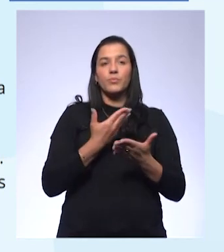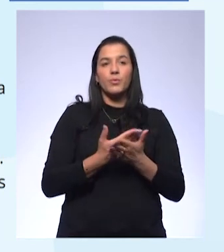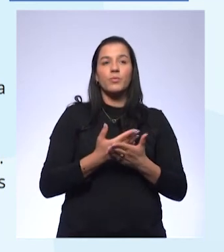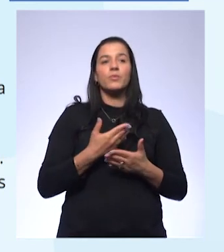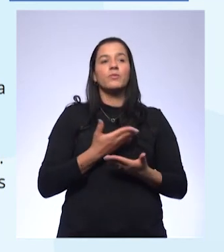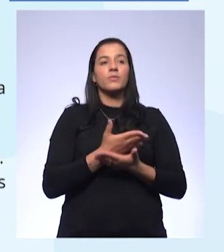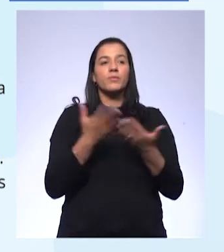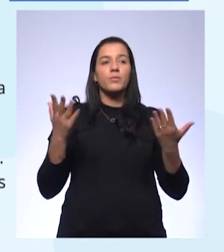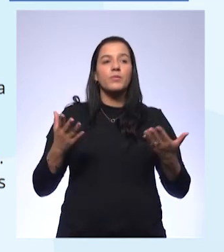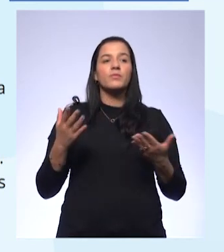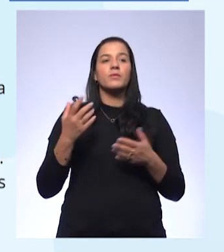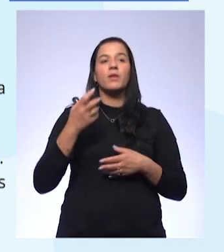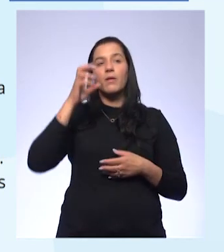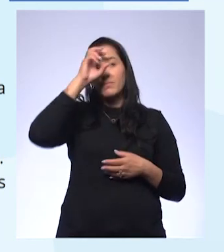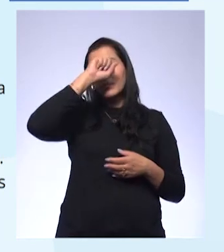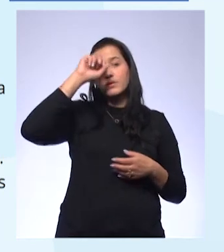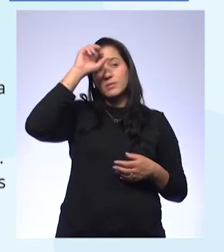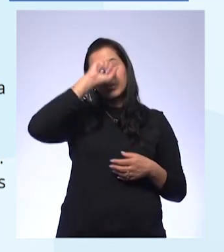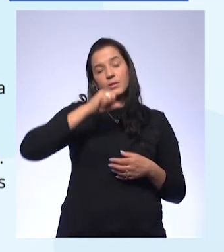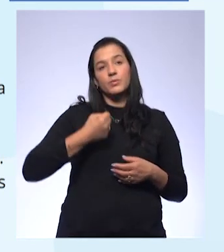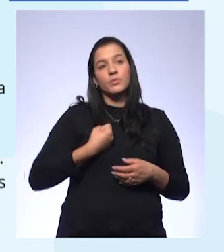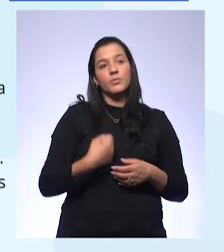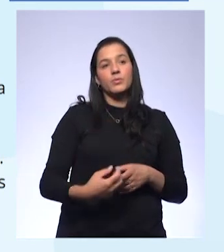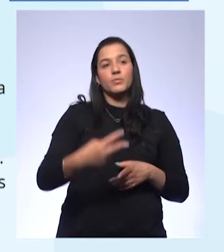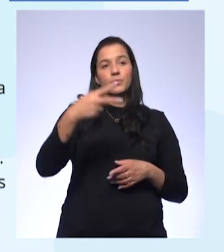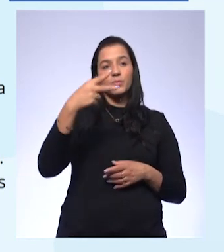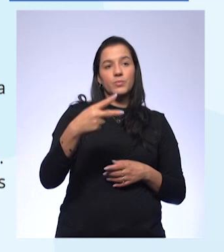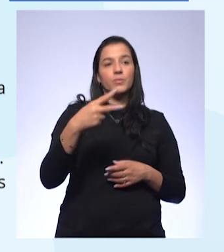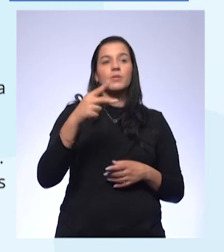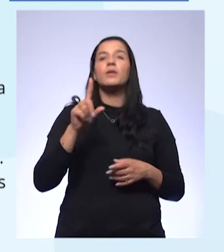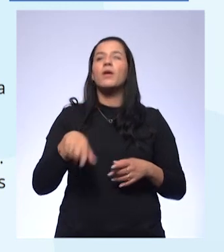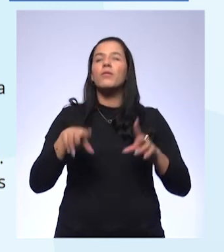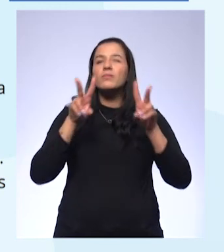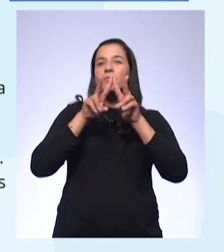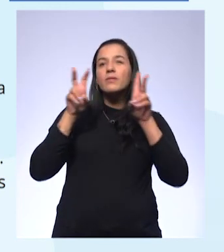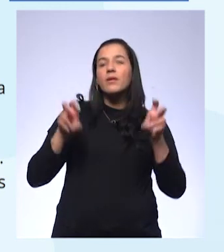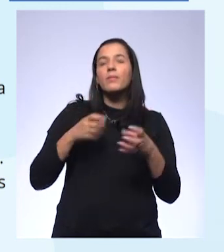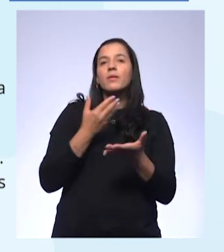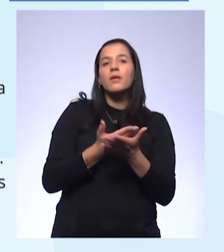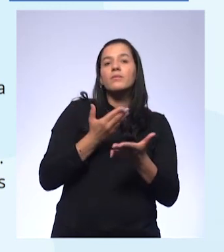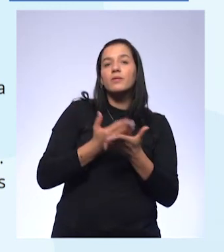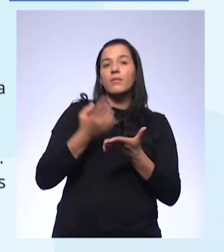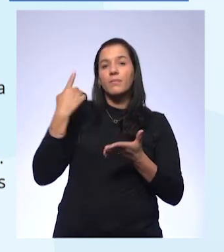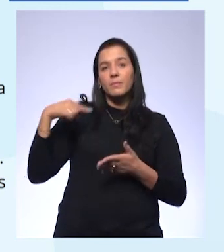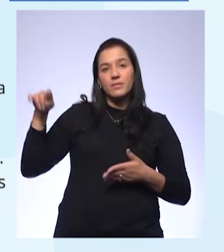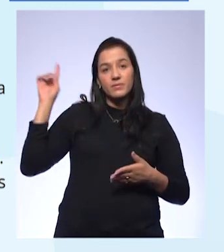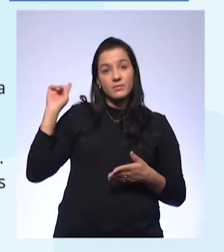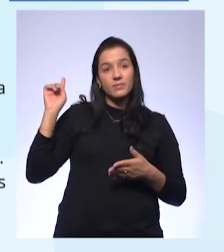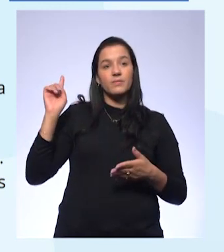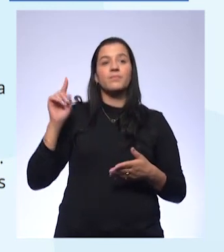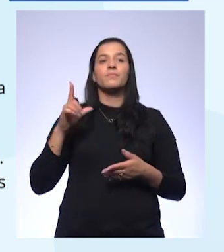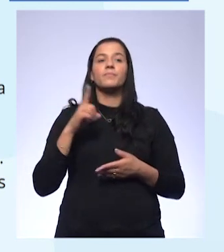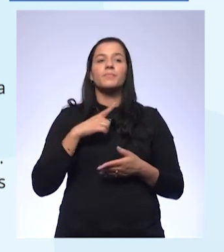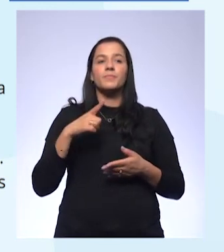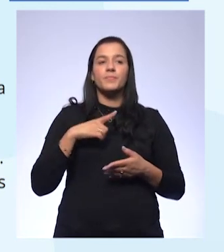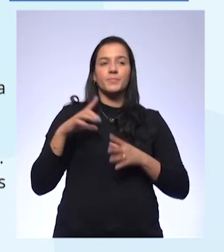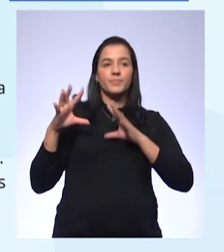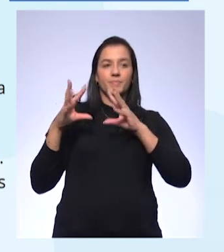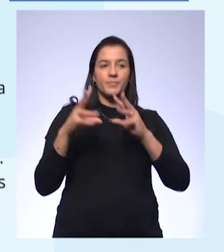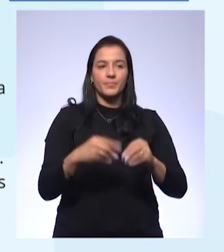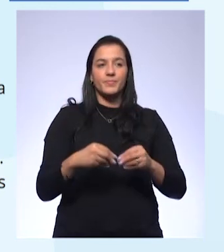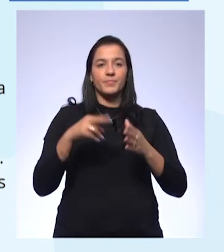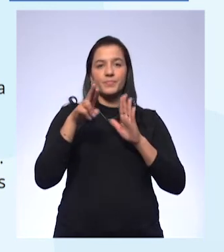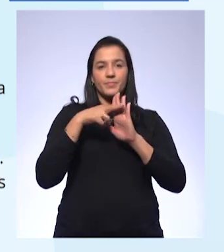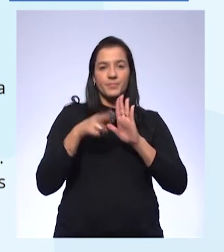de aprendizagem 2. Vejam aí, é o tema das nossas aulas passadas. Então, tá nesse roteiro aí,